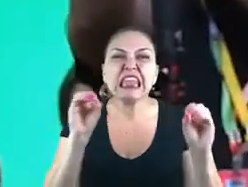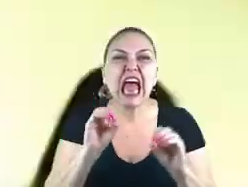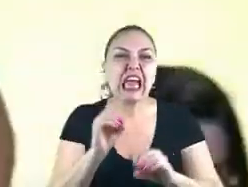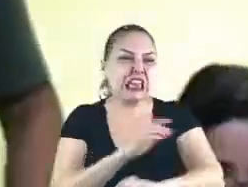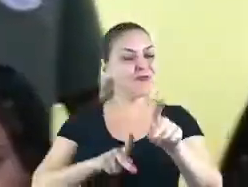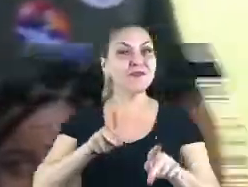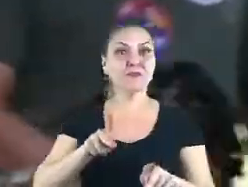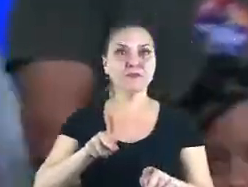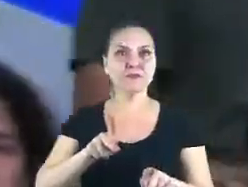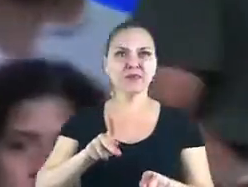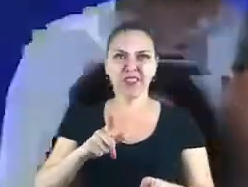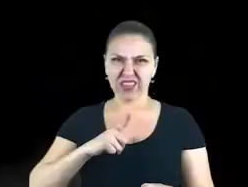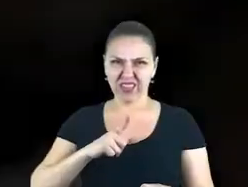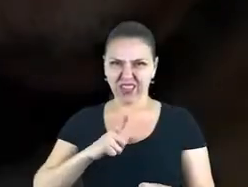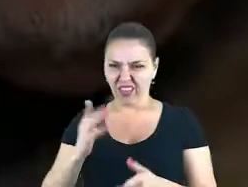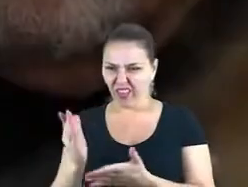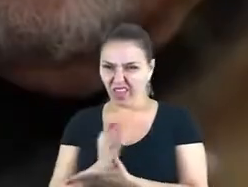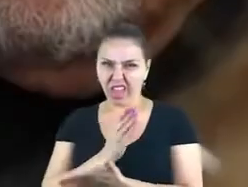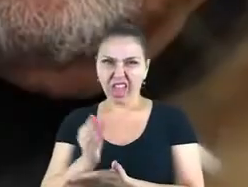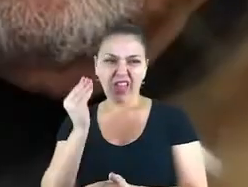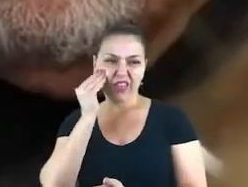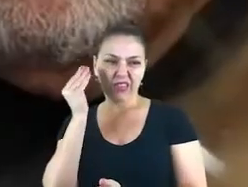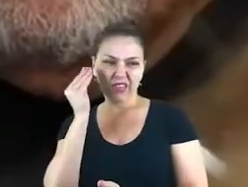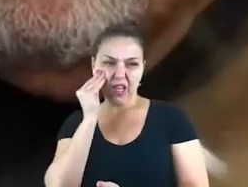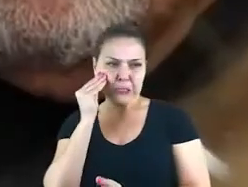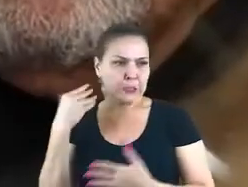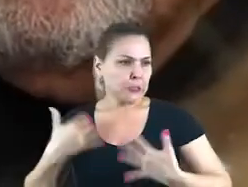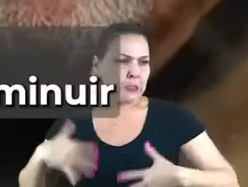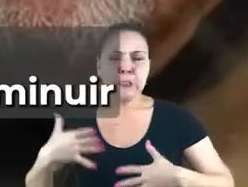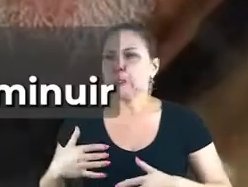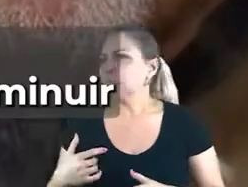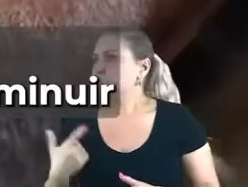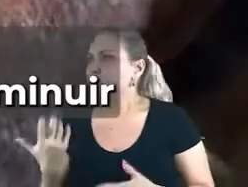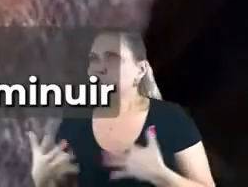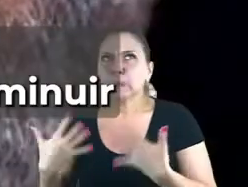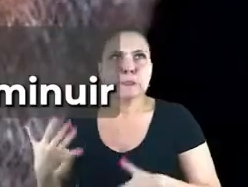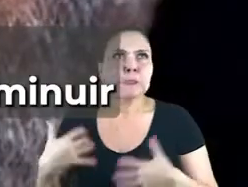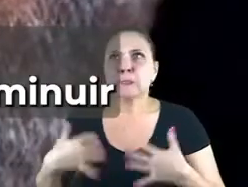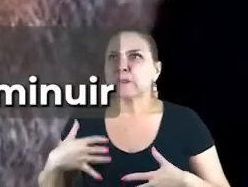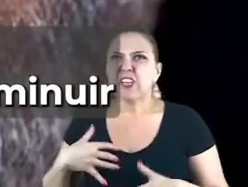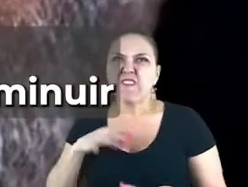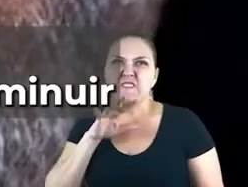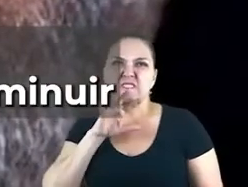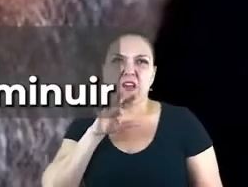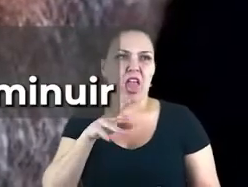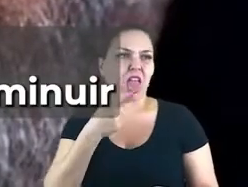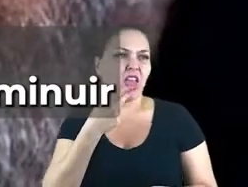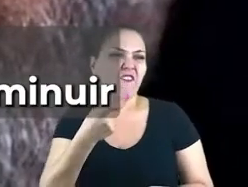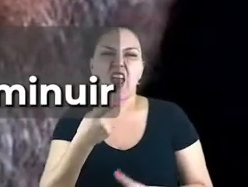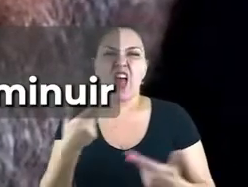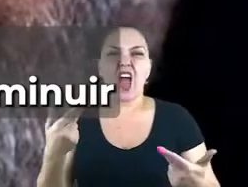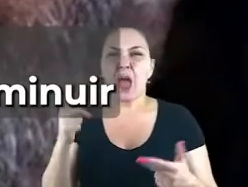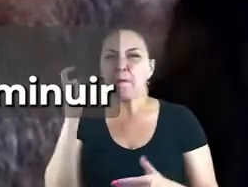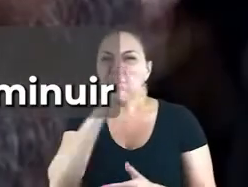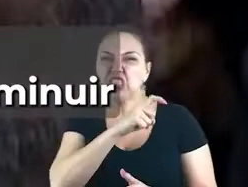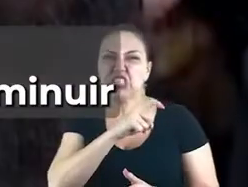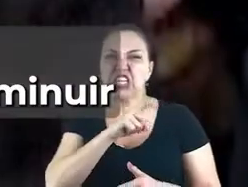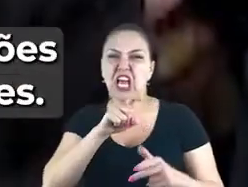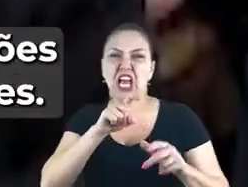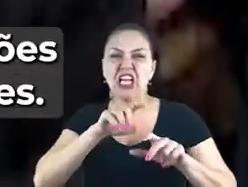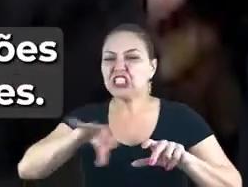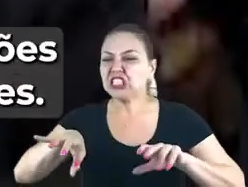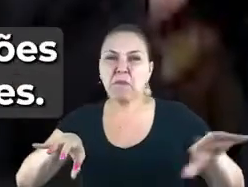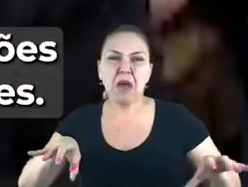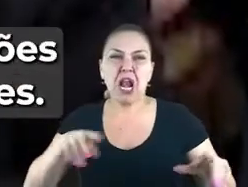pobre, não tinha trabalhador. Houve quem tentasse, em um último ato desesperado, em um grito insano,